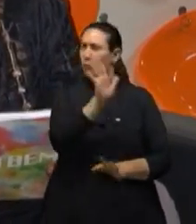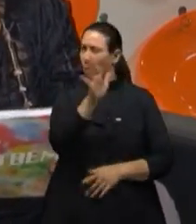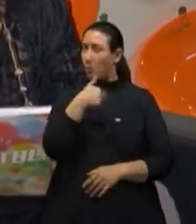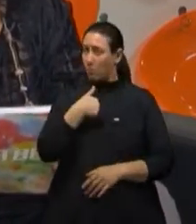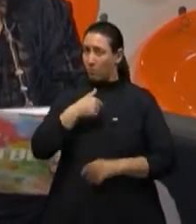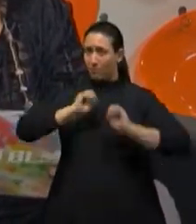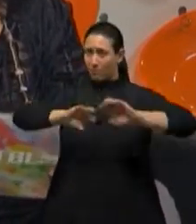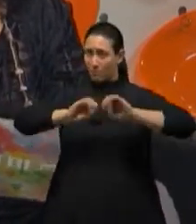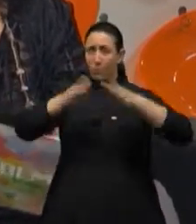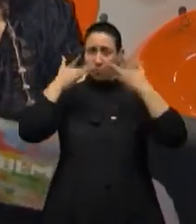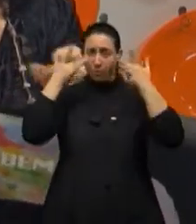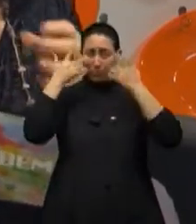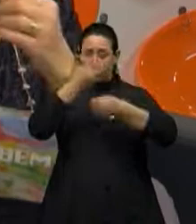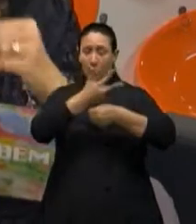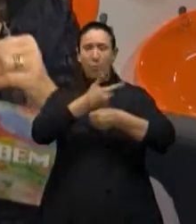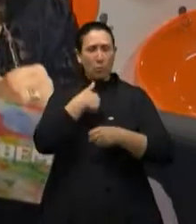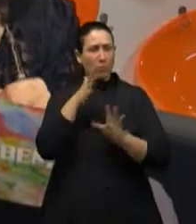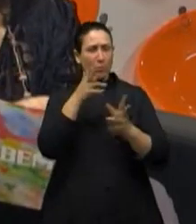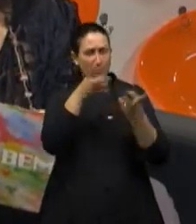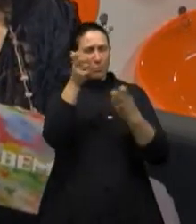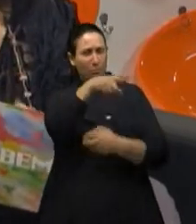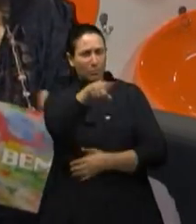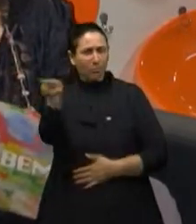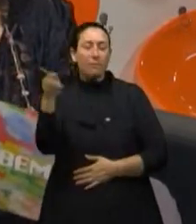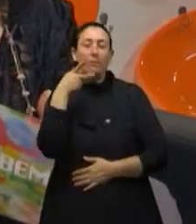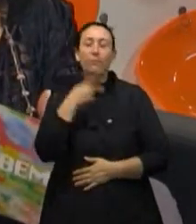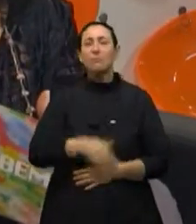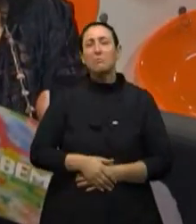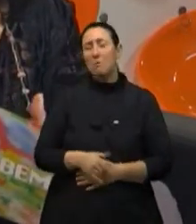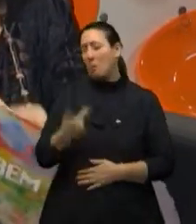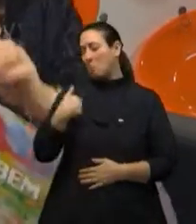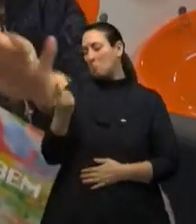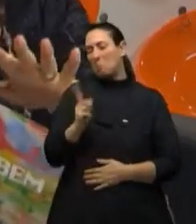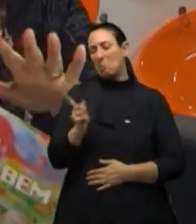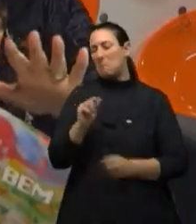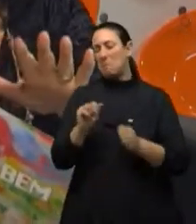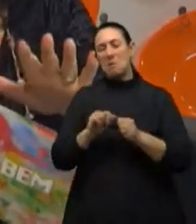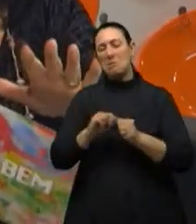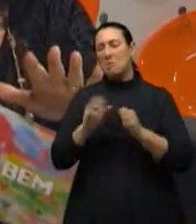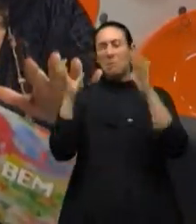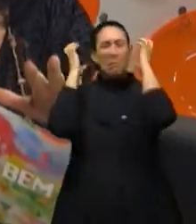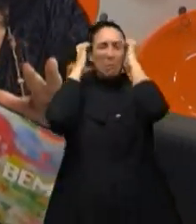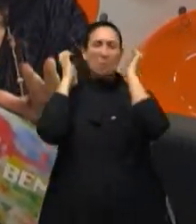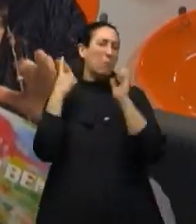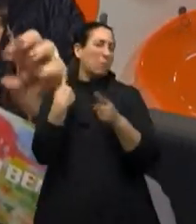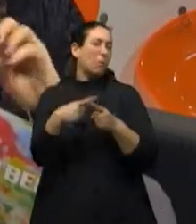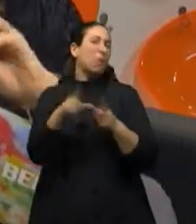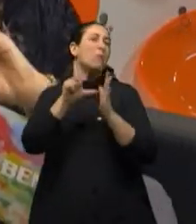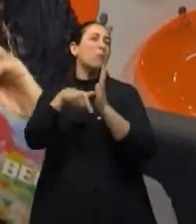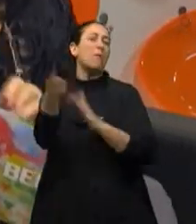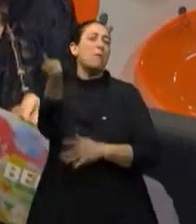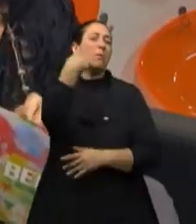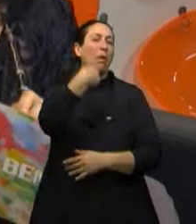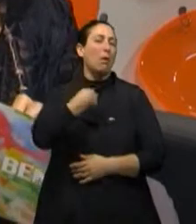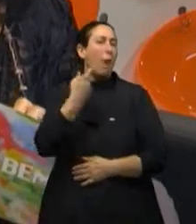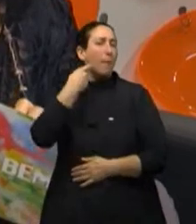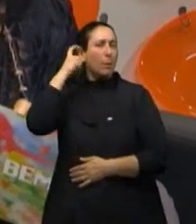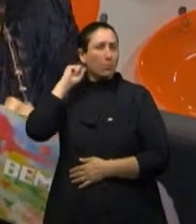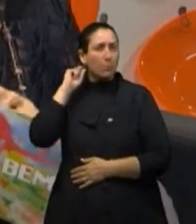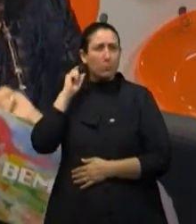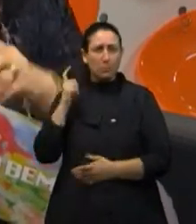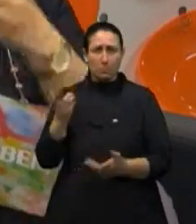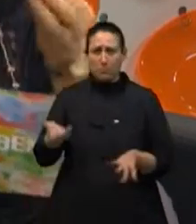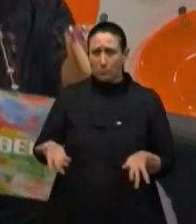eu dou aula de teatro para terceira idade eu não vou buscar fazer o exame porque já vão dizer que eu tenho que pôr aparelho qualquer